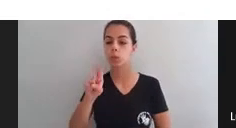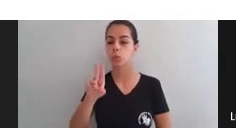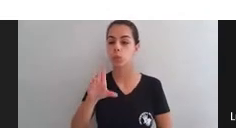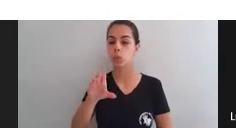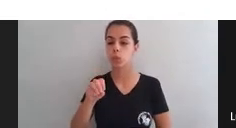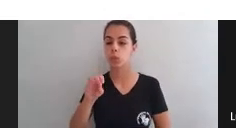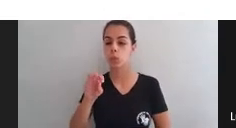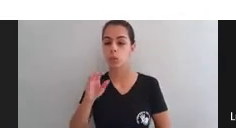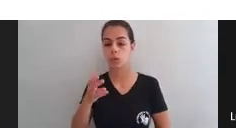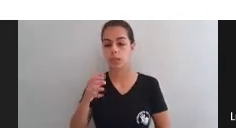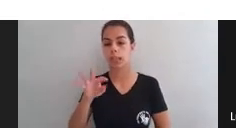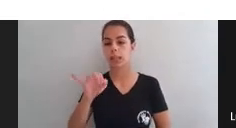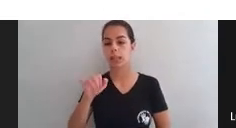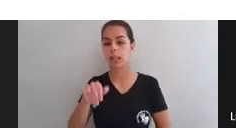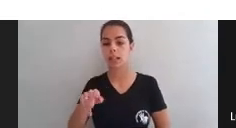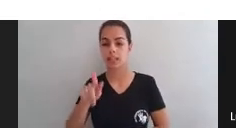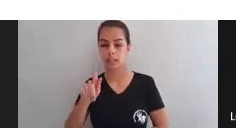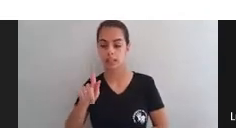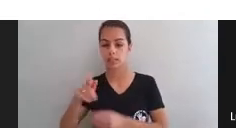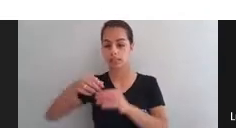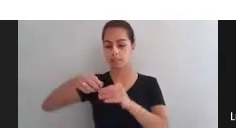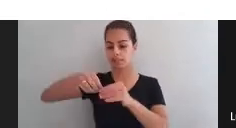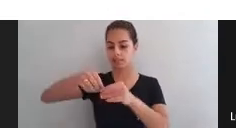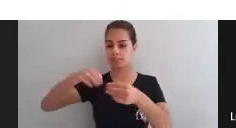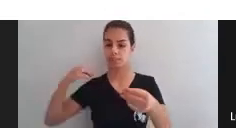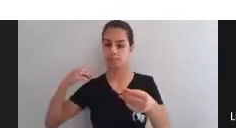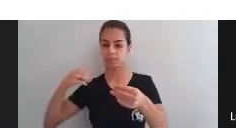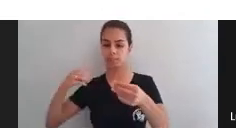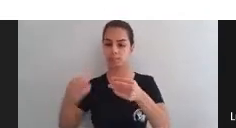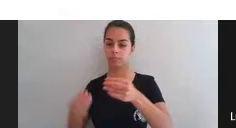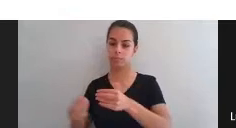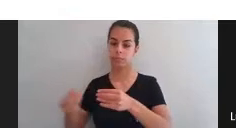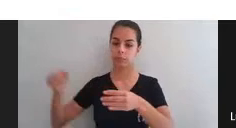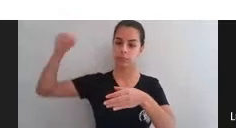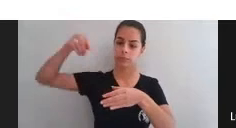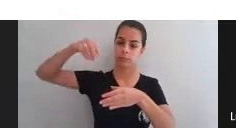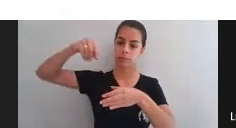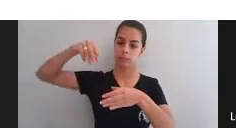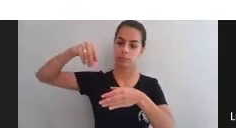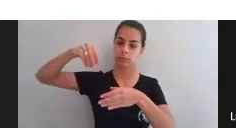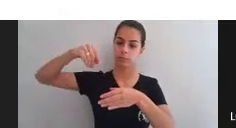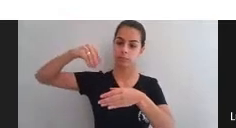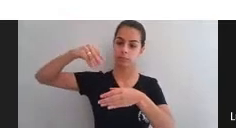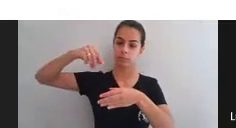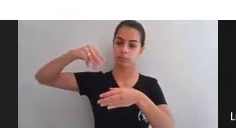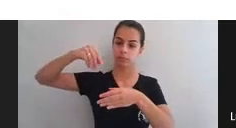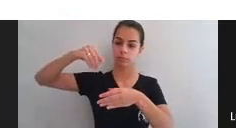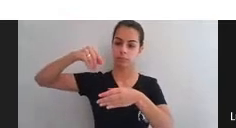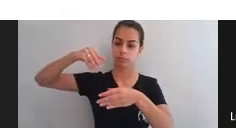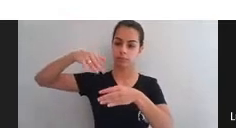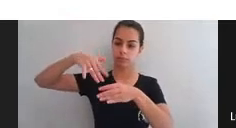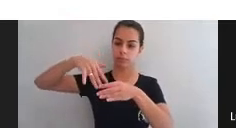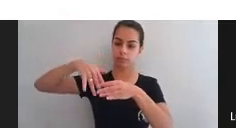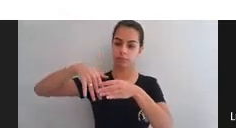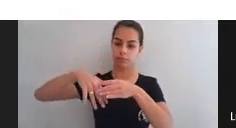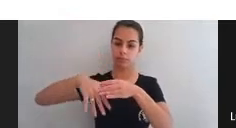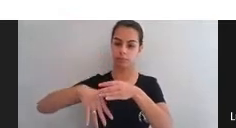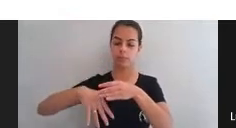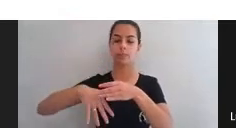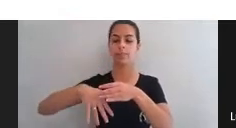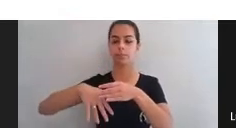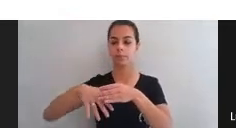lá o pozinho do suco-tangue num saquinho, e essa coisa está relativamente bem organizada,